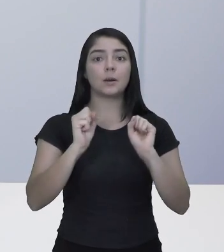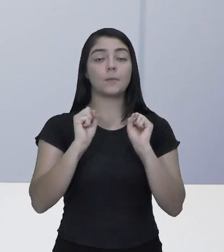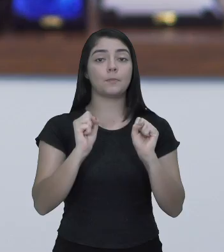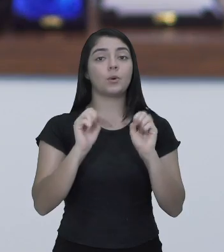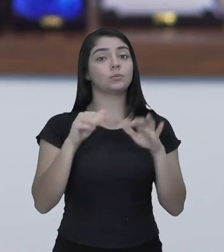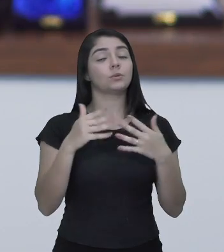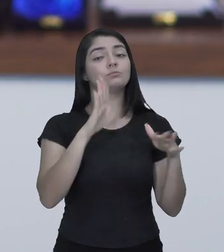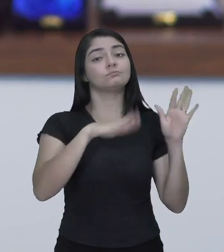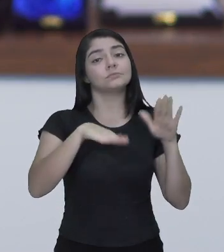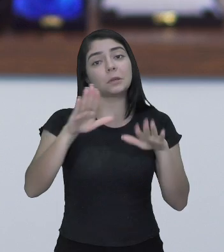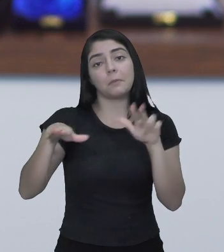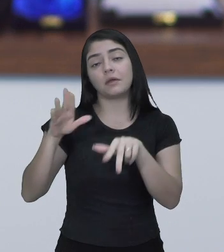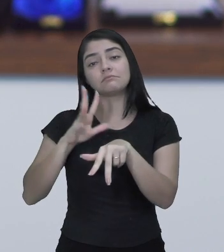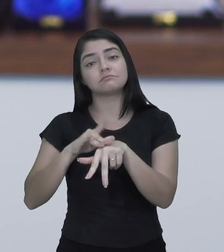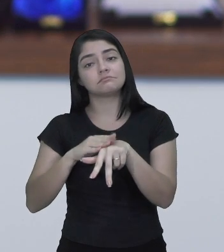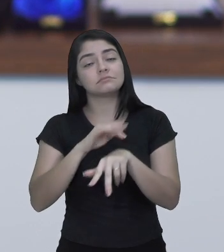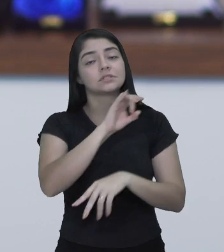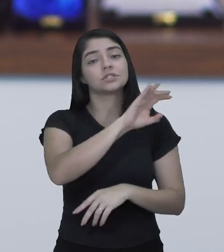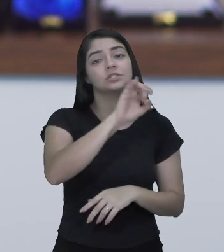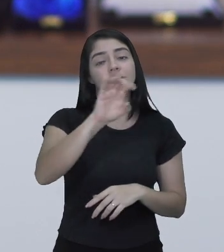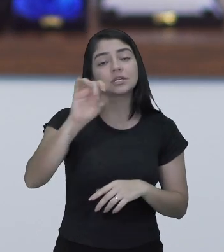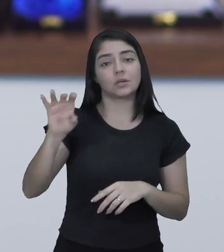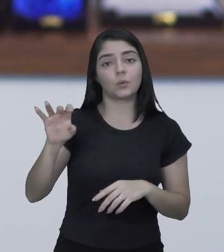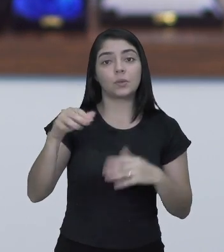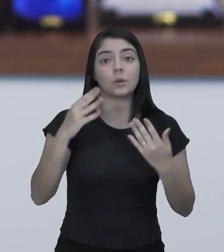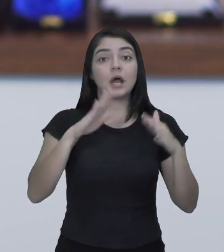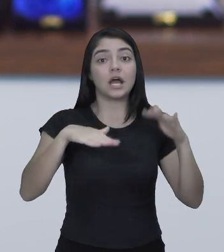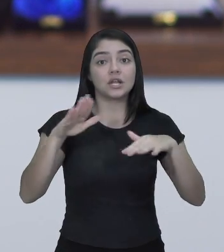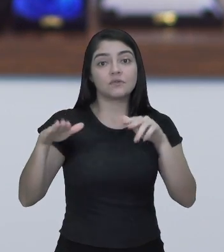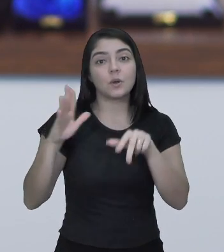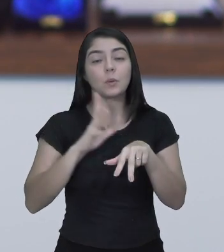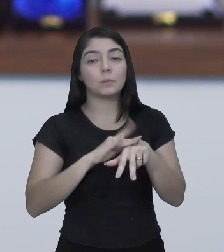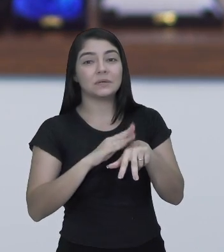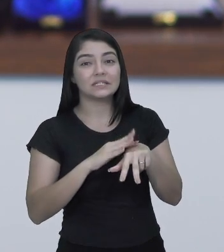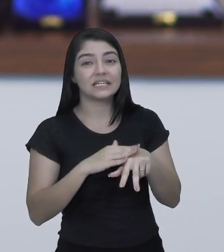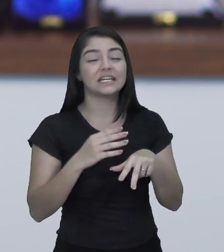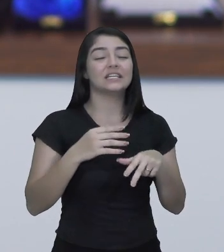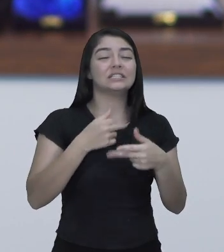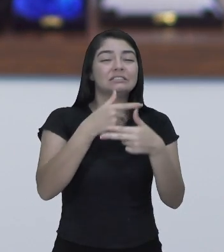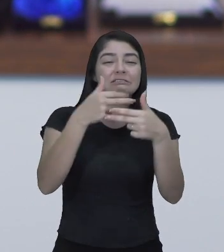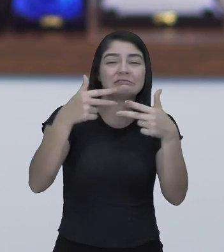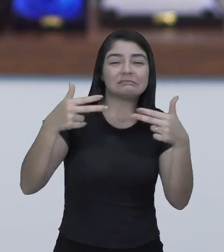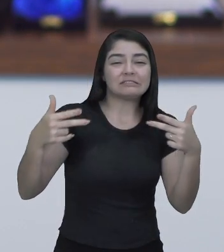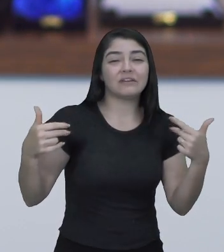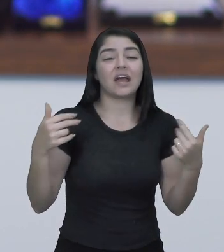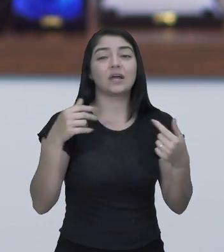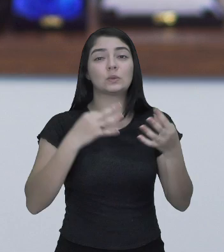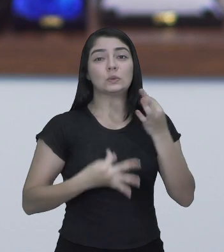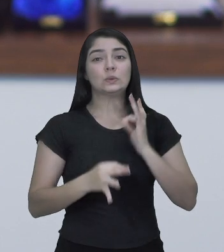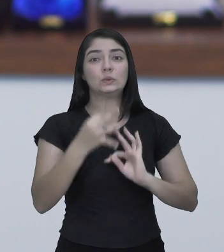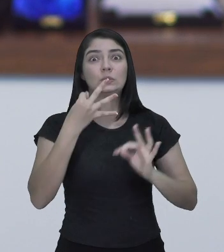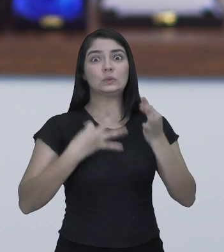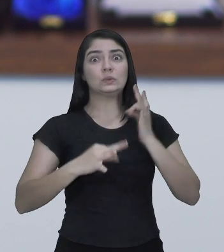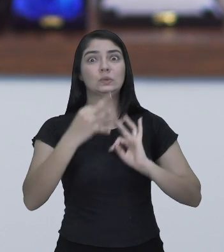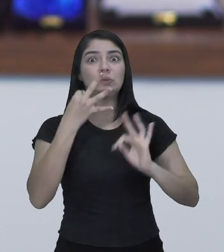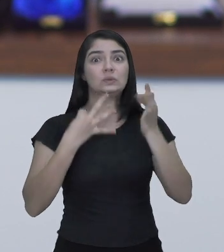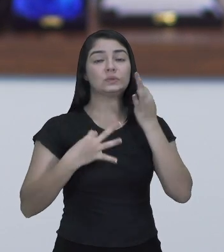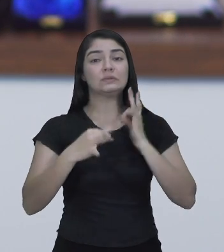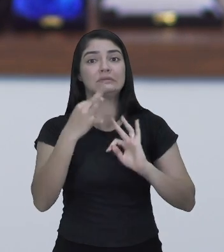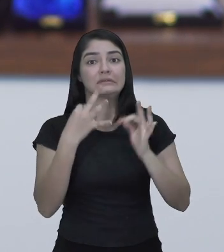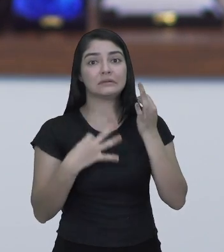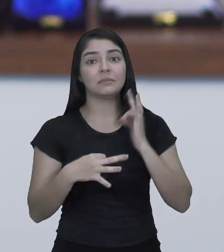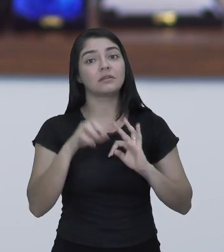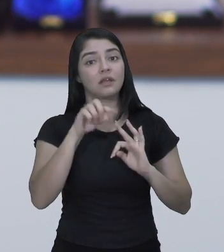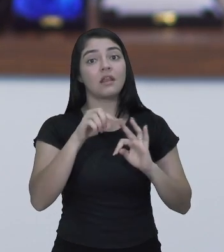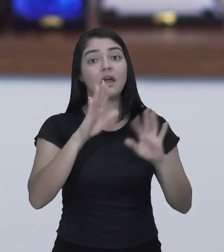de doença. Esses casos, os pacientes recebem mais uma série de quimioterapia e são considerados,